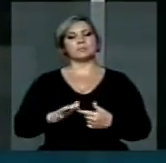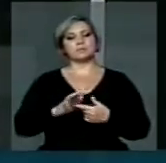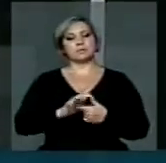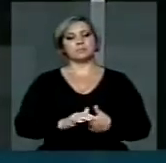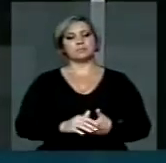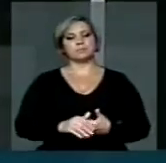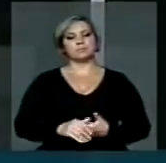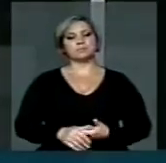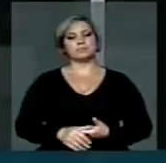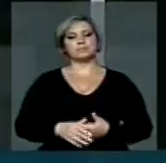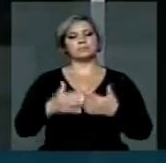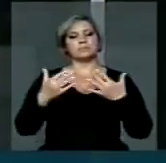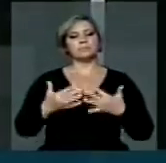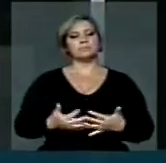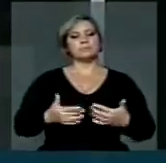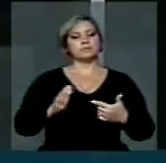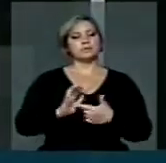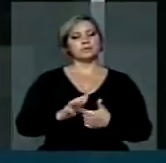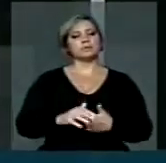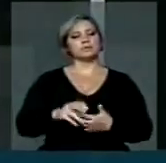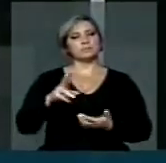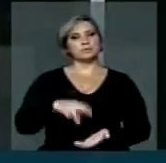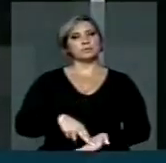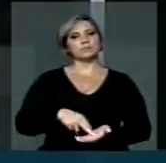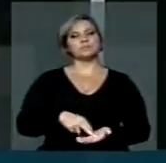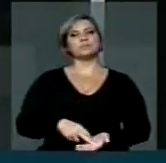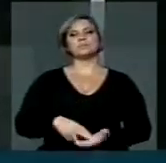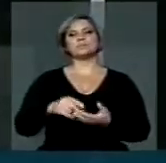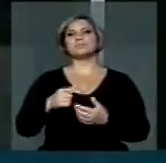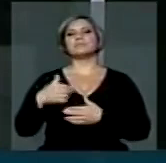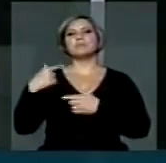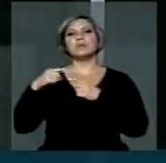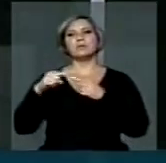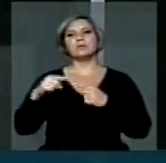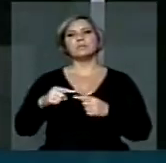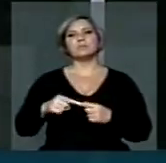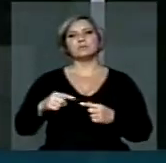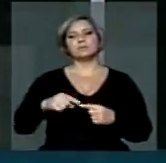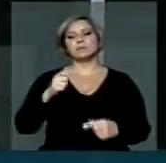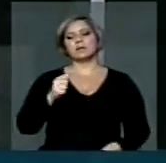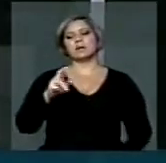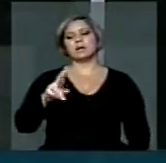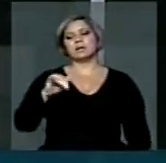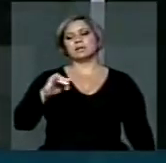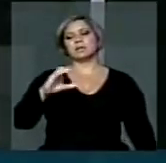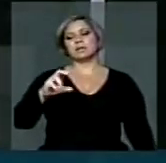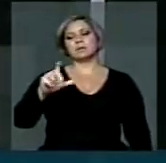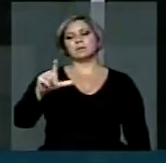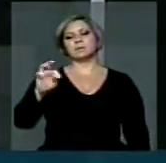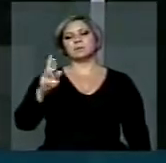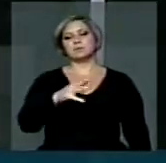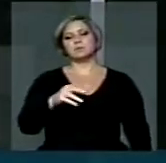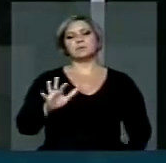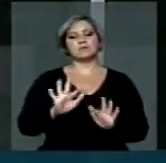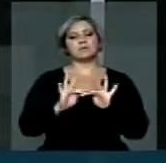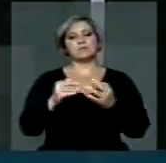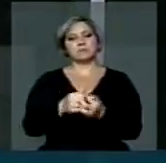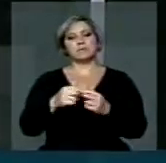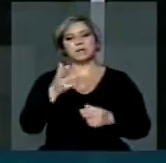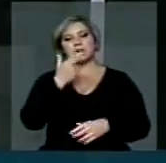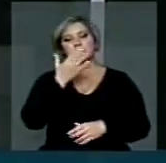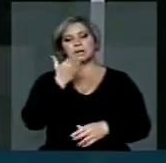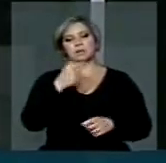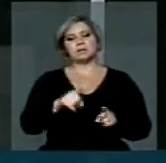temos, aliás, para colocar aqui dessa tribuna relacionado com a agricultura familiar, com a produção de alimentos